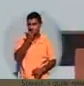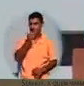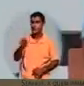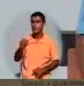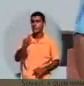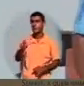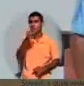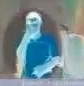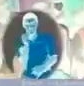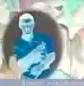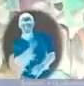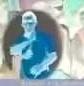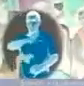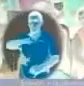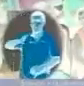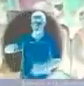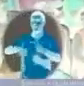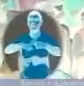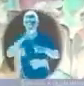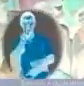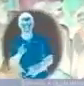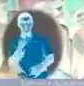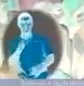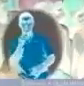para o mundo? Esqueça!